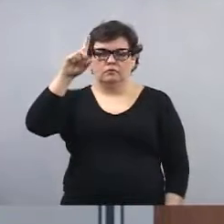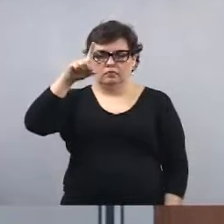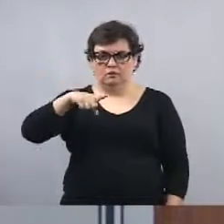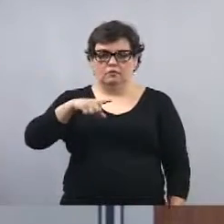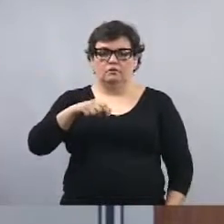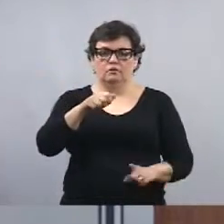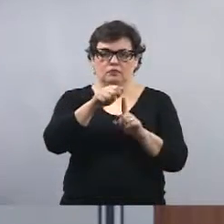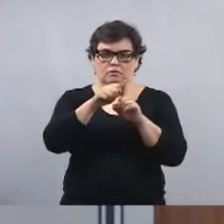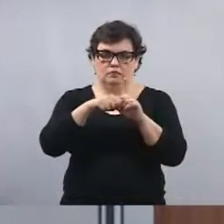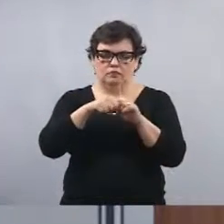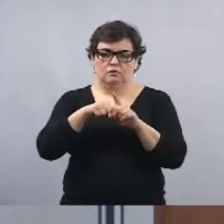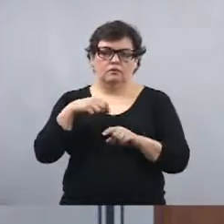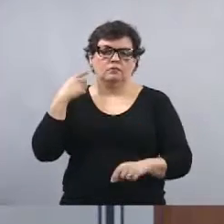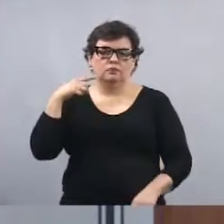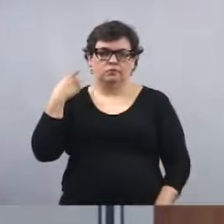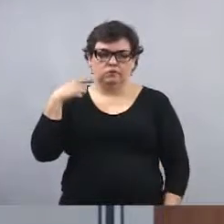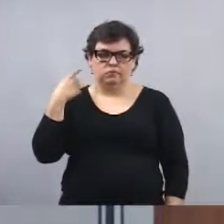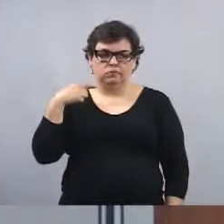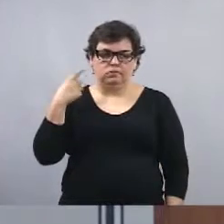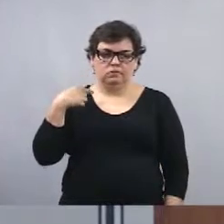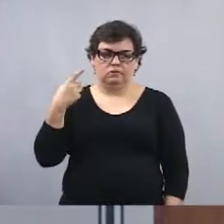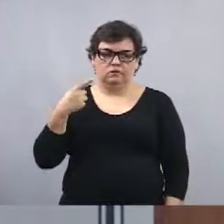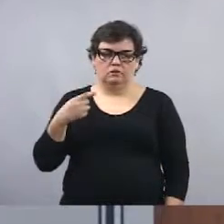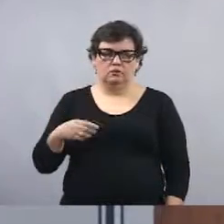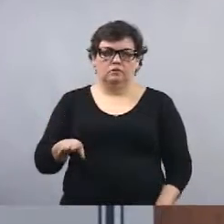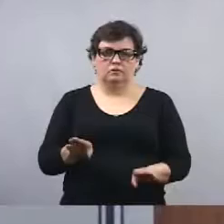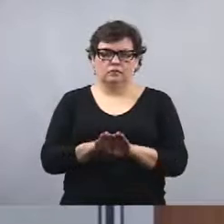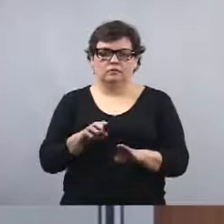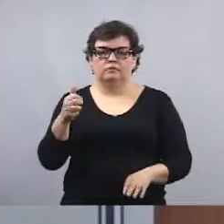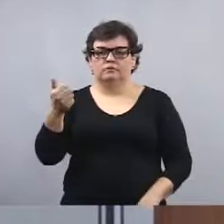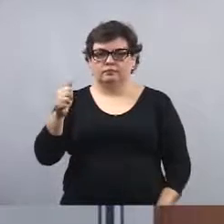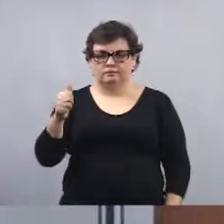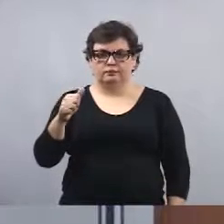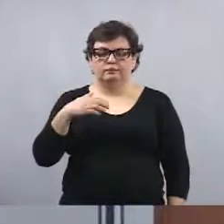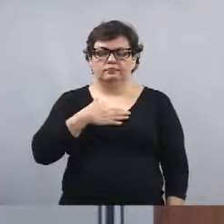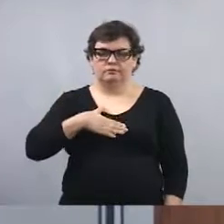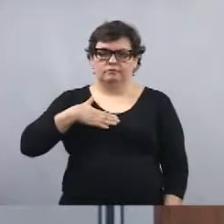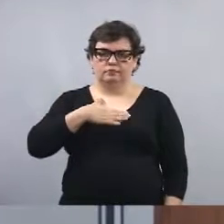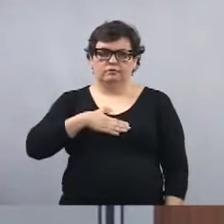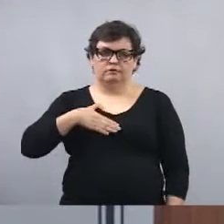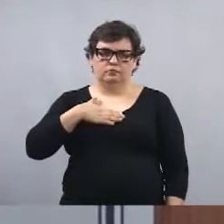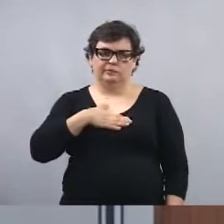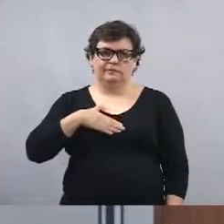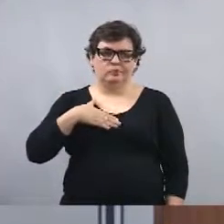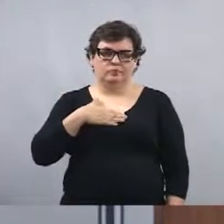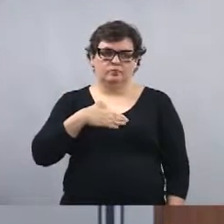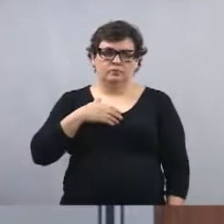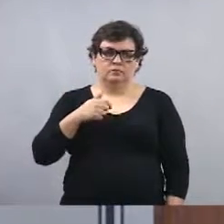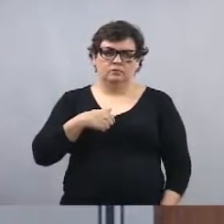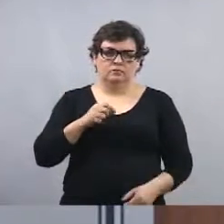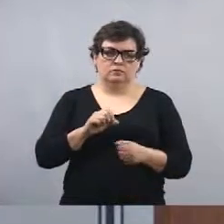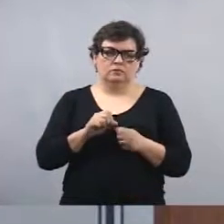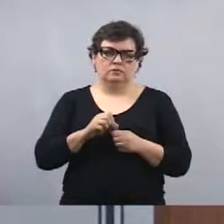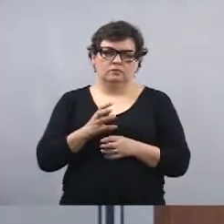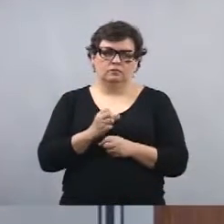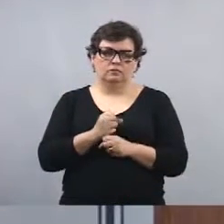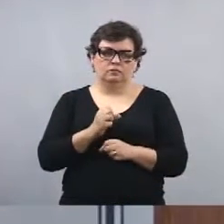aniversário da advocacia, que sendo mais precisamente dia 11 de agosto. Ainda que, senhor presidente, eu vou fazer um adendo aqui,